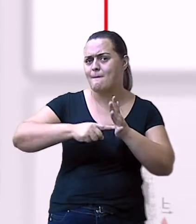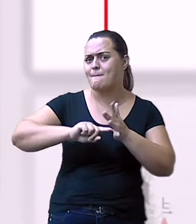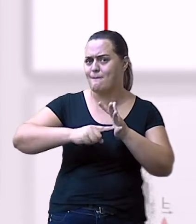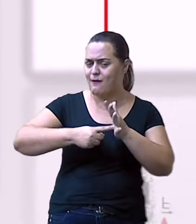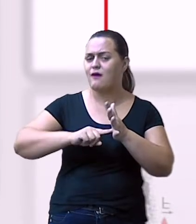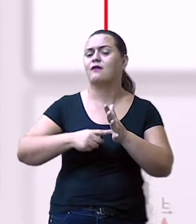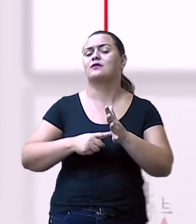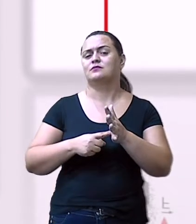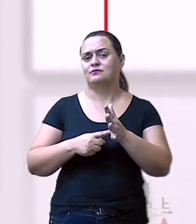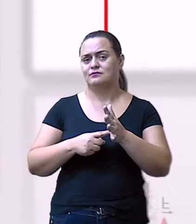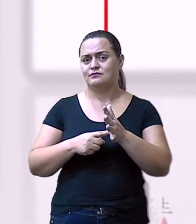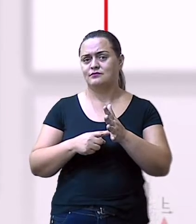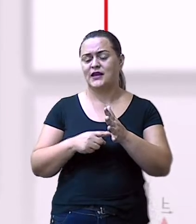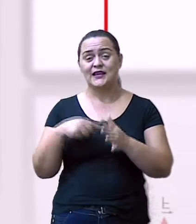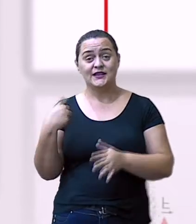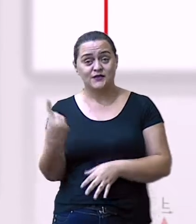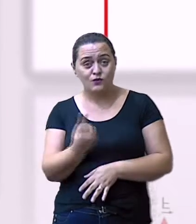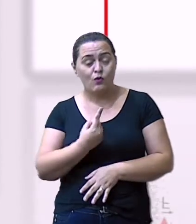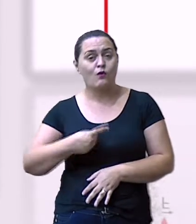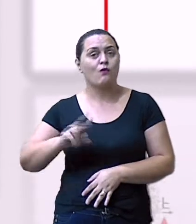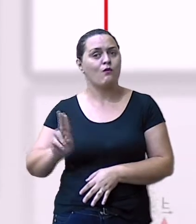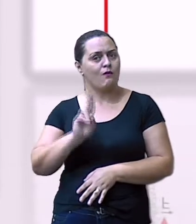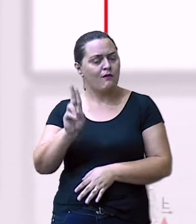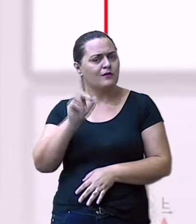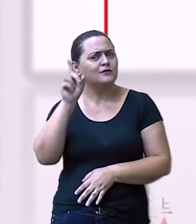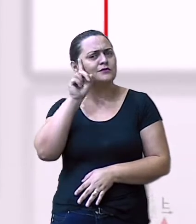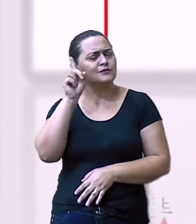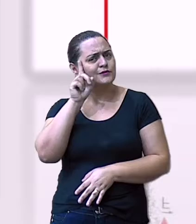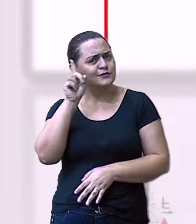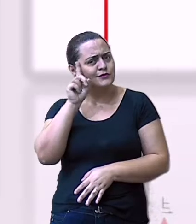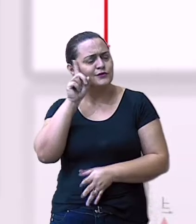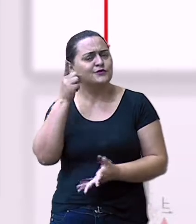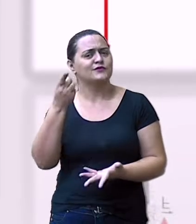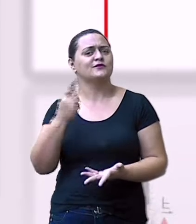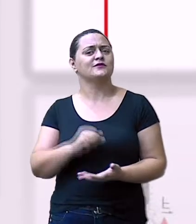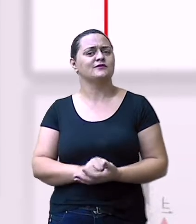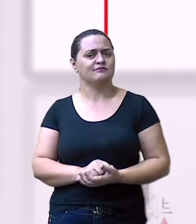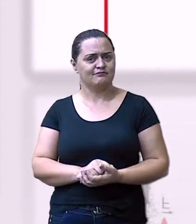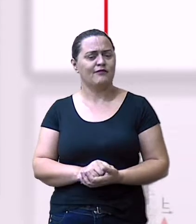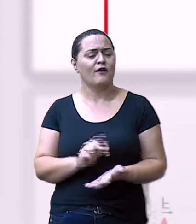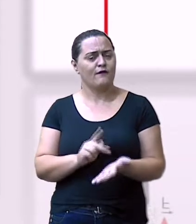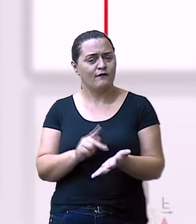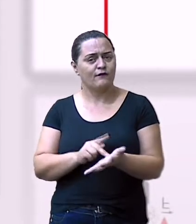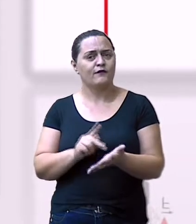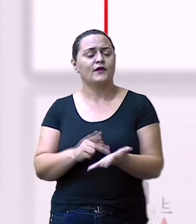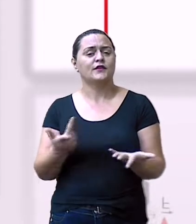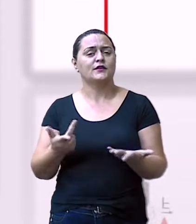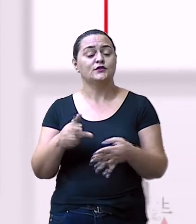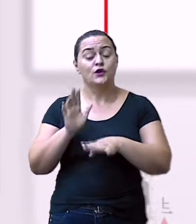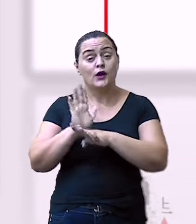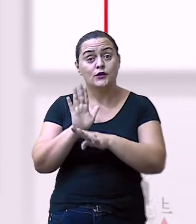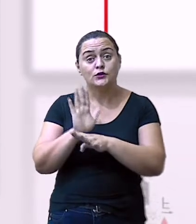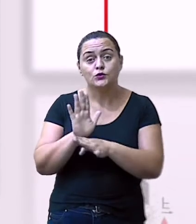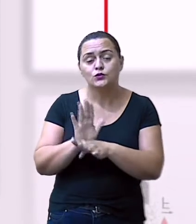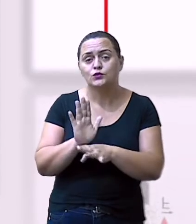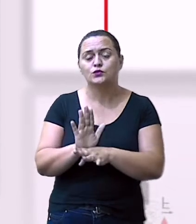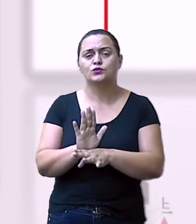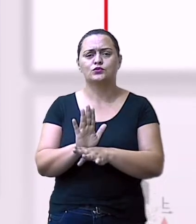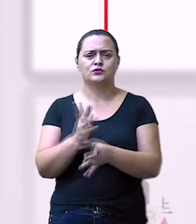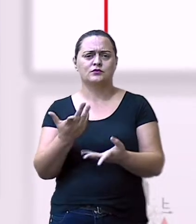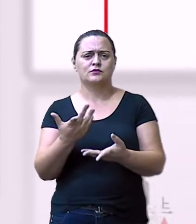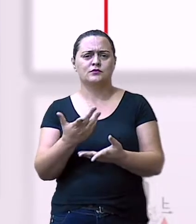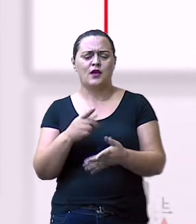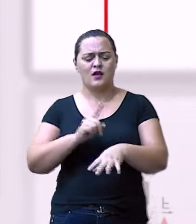São dispositivos mecânicos que são utilizados para facilitar ou reduzir a força necessária